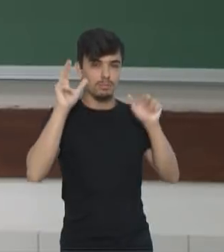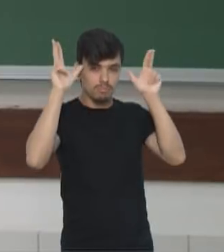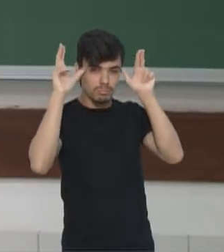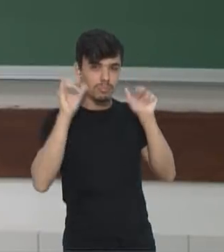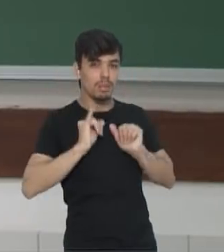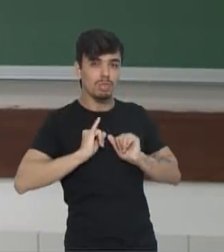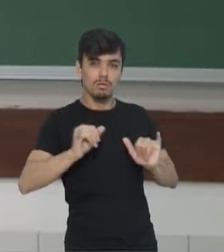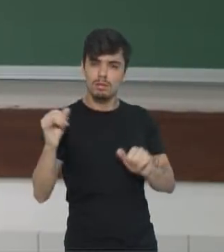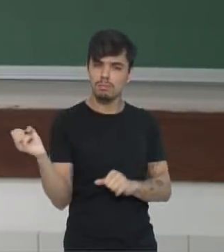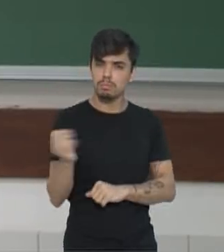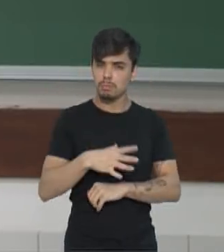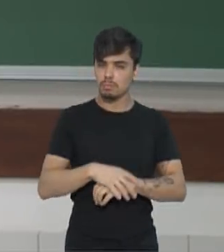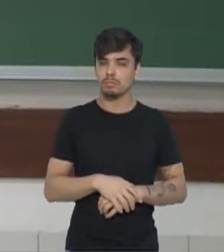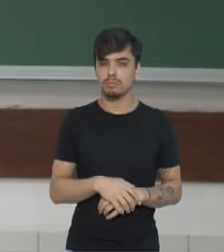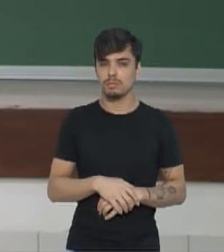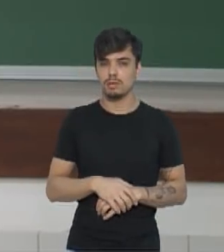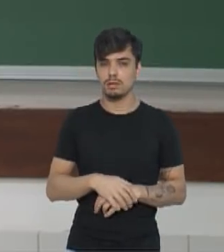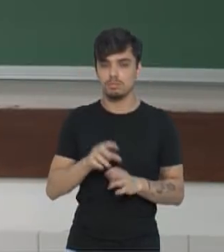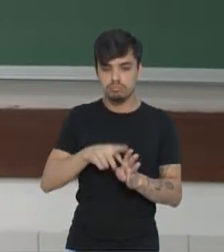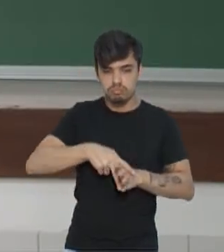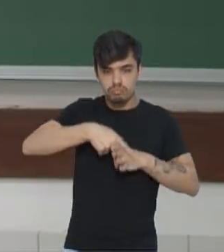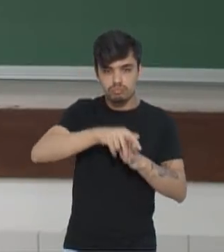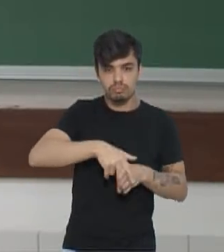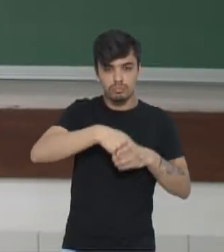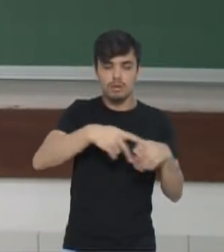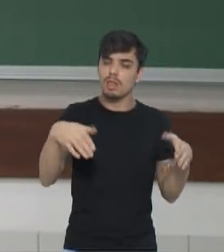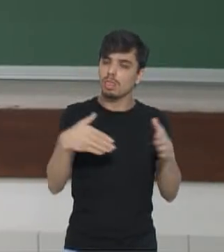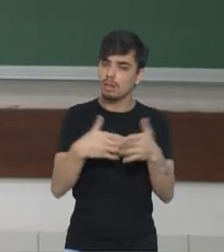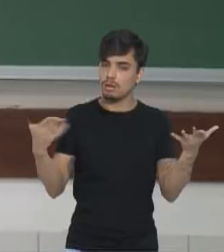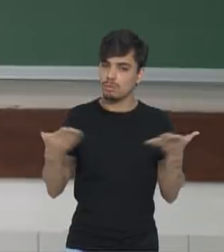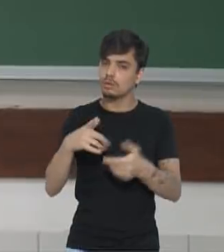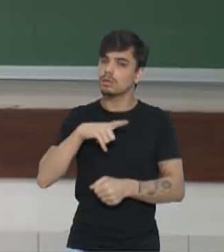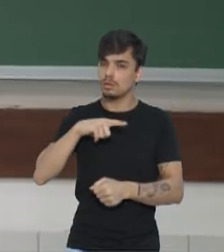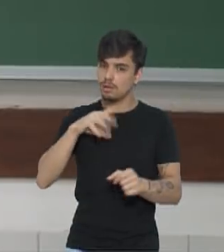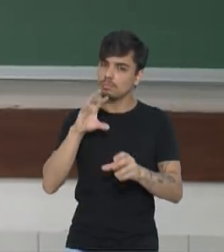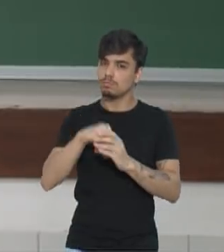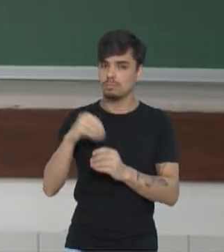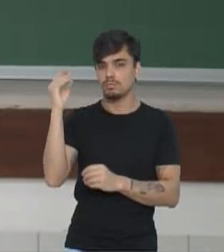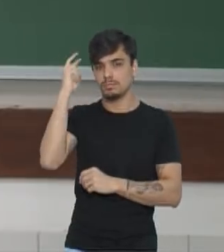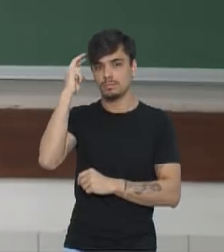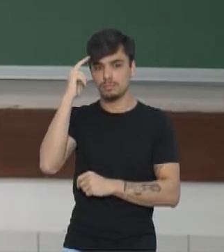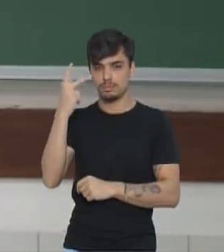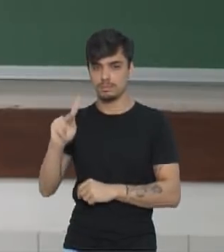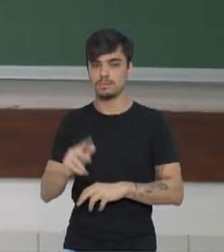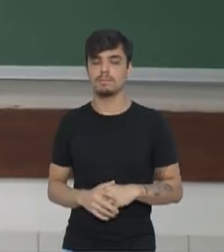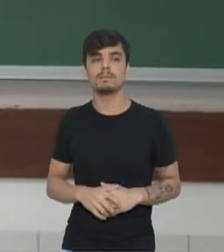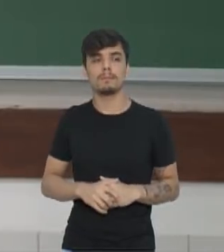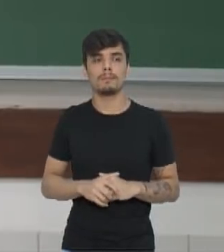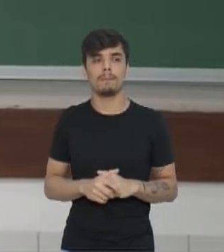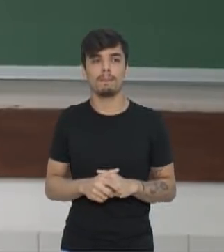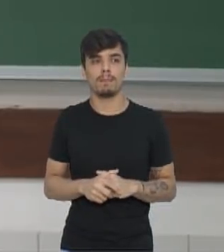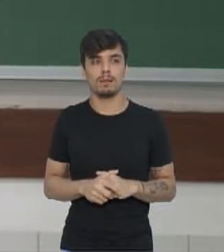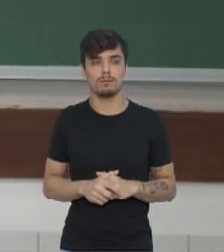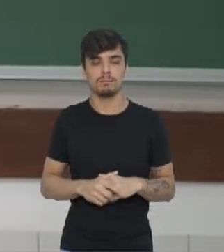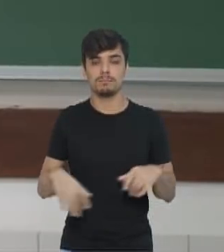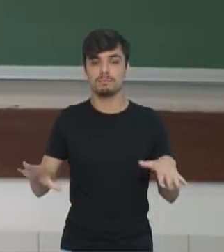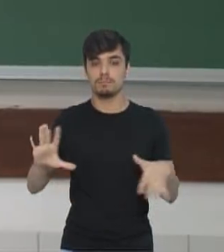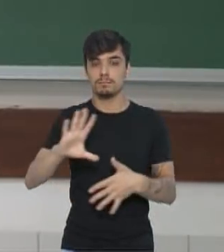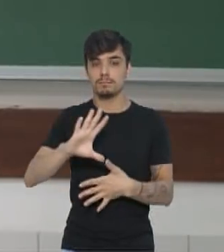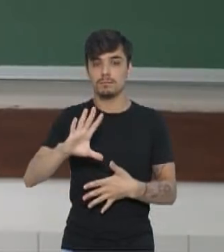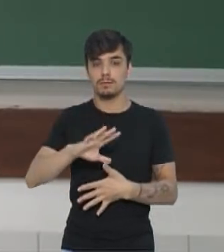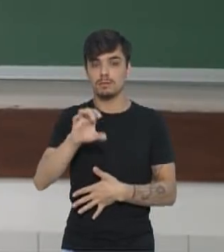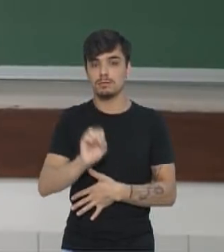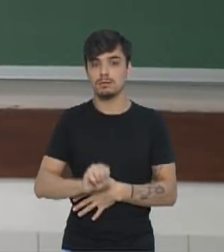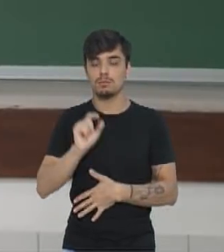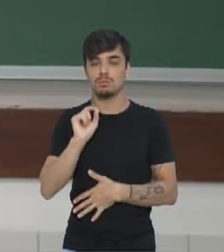exímios, grandes cavaleiros. Até hoje está muito presente na cultura deles. E na América do Sul? A